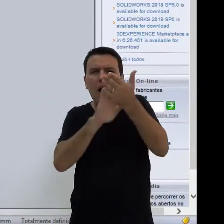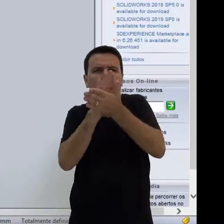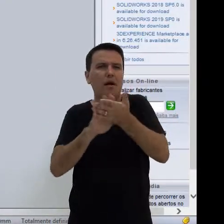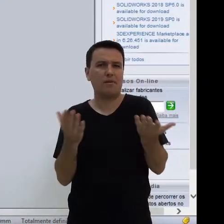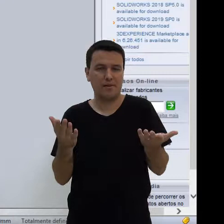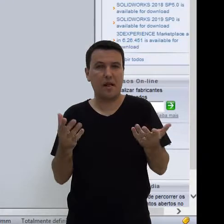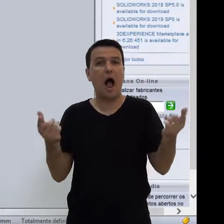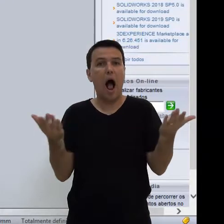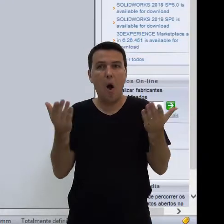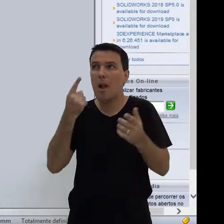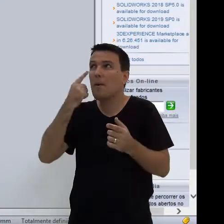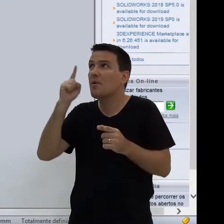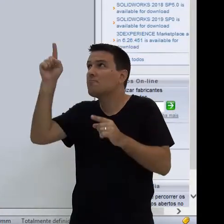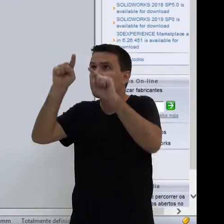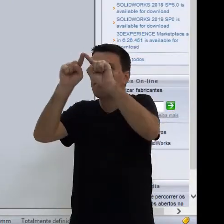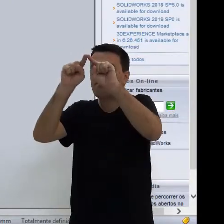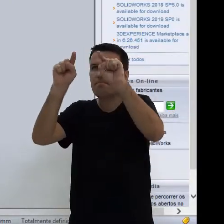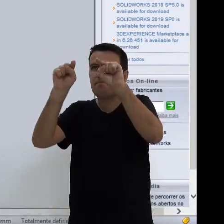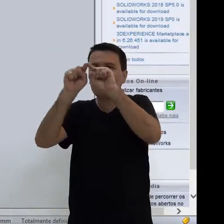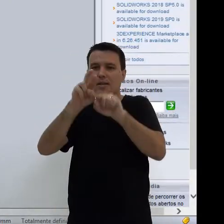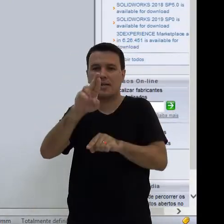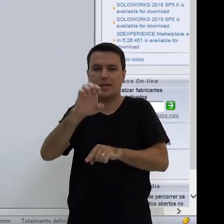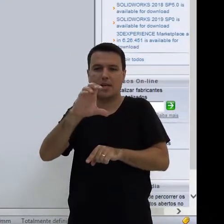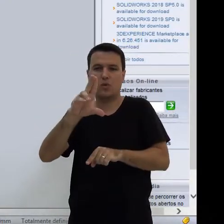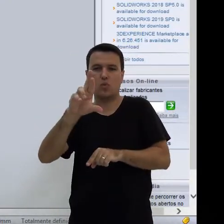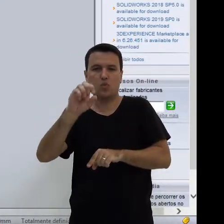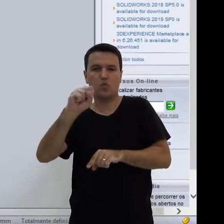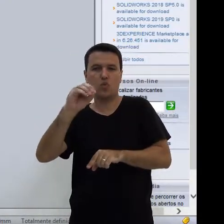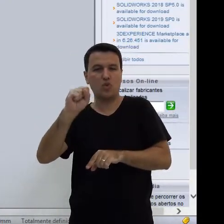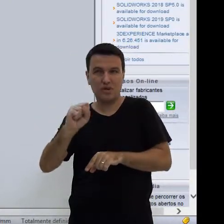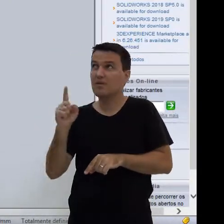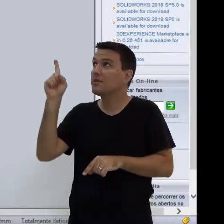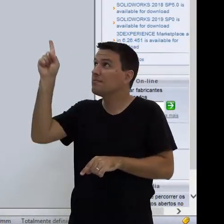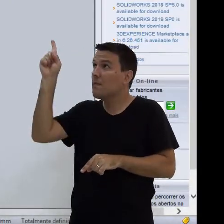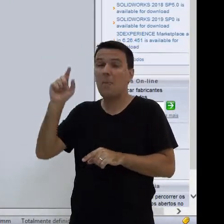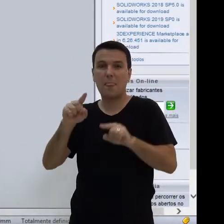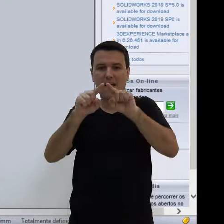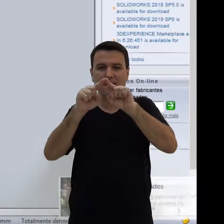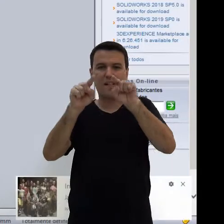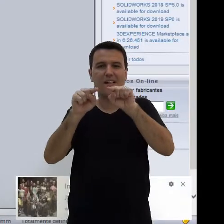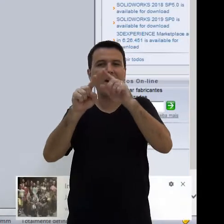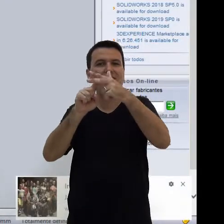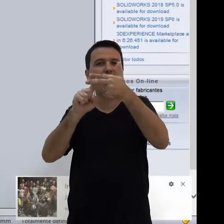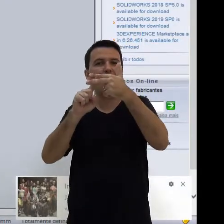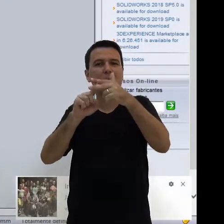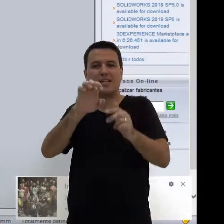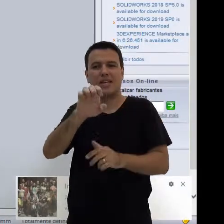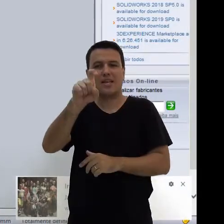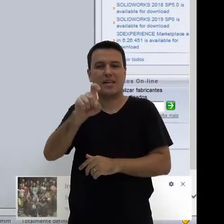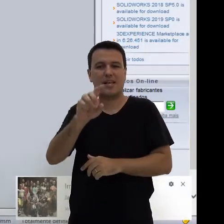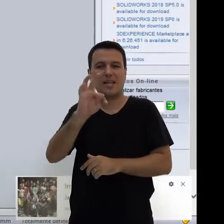nessa aba Recursos, clique em Recursos e agora vamos aplicar a